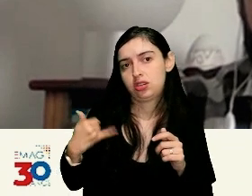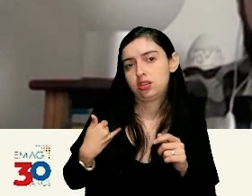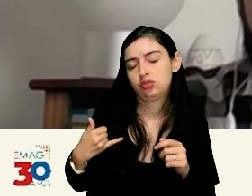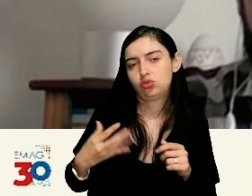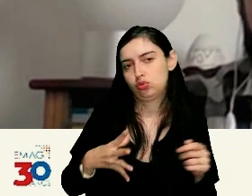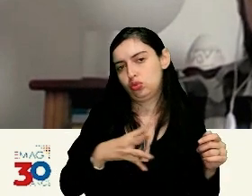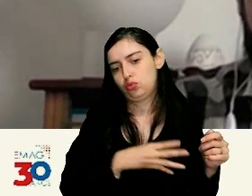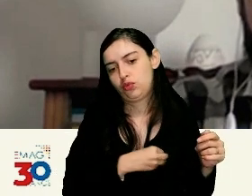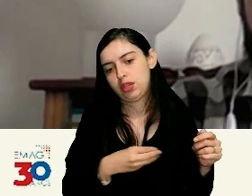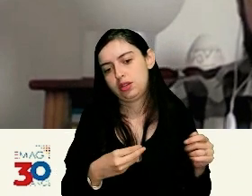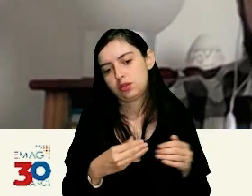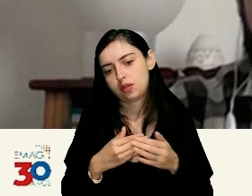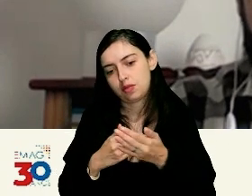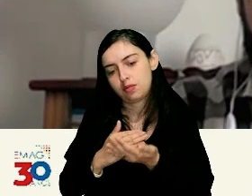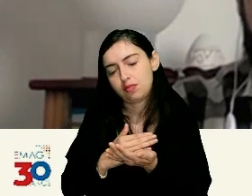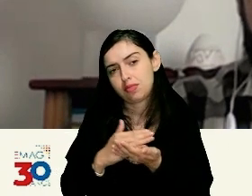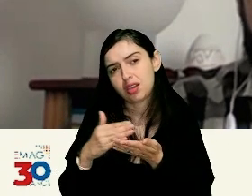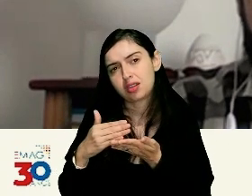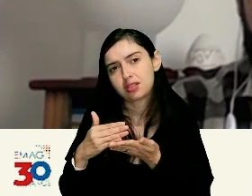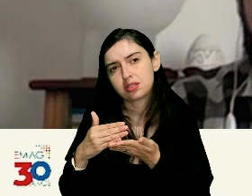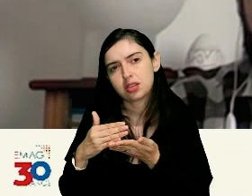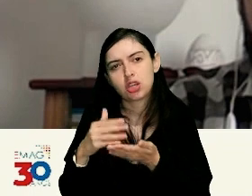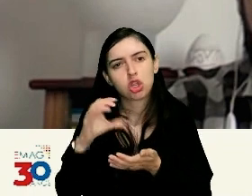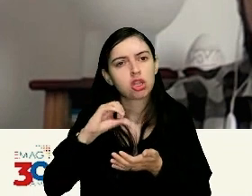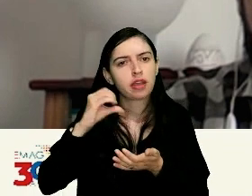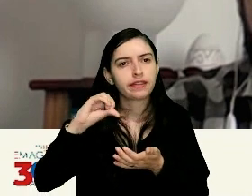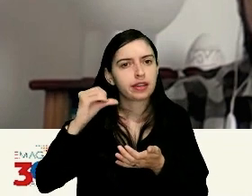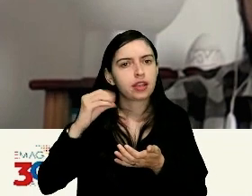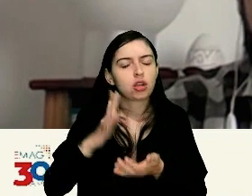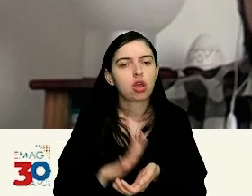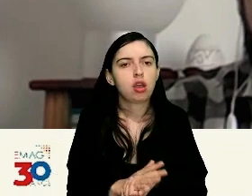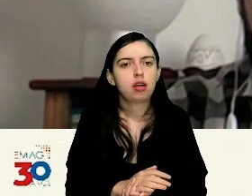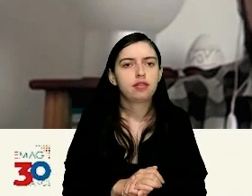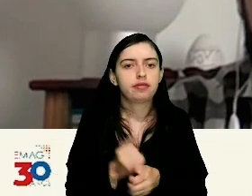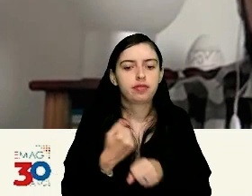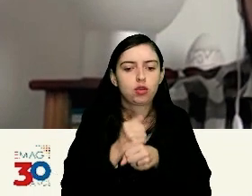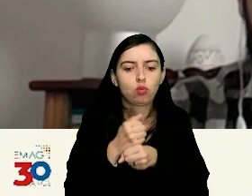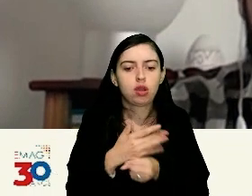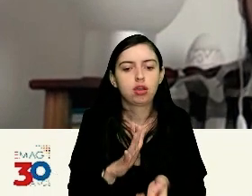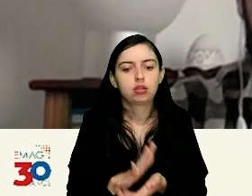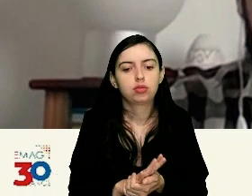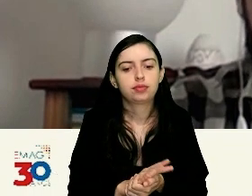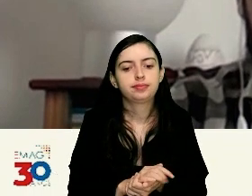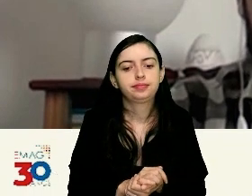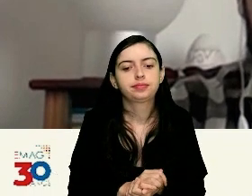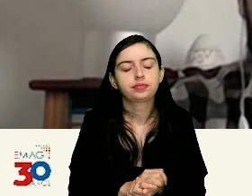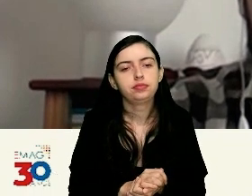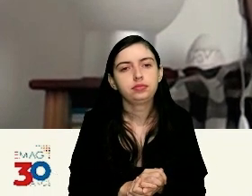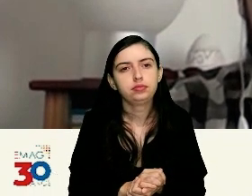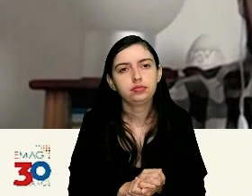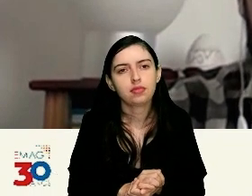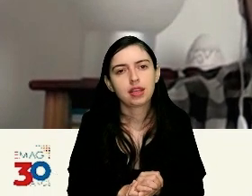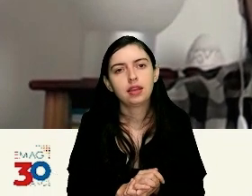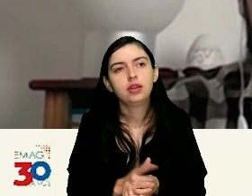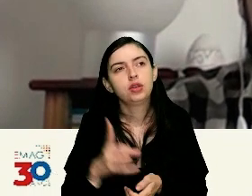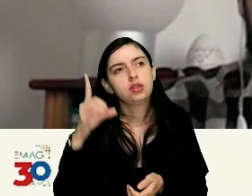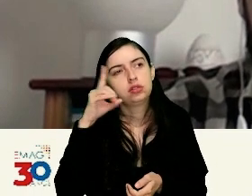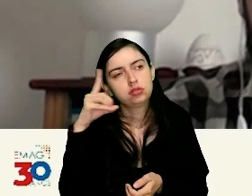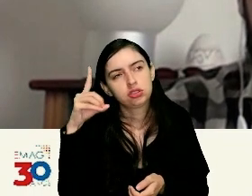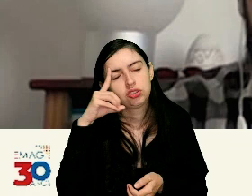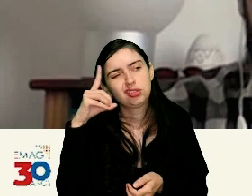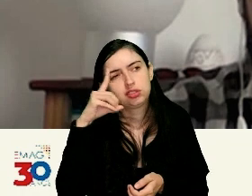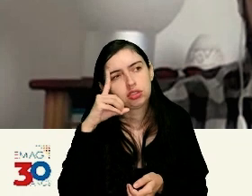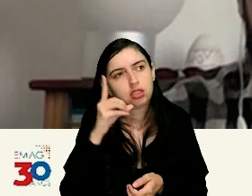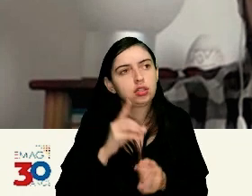partir daí, 99, ela era uma rotina de